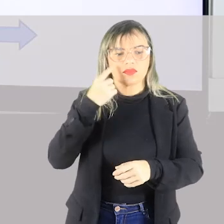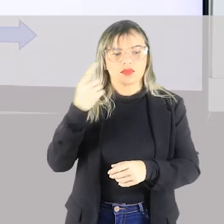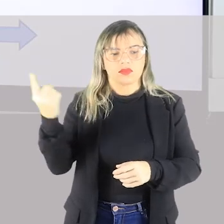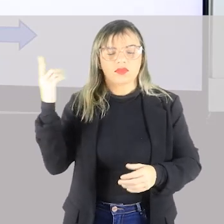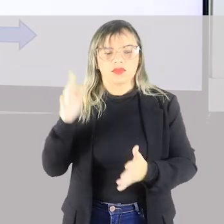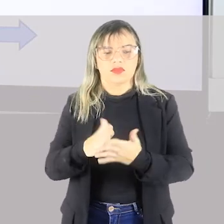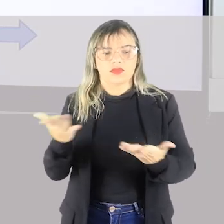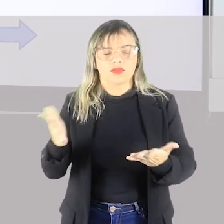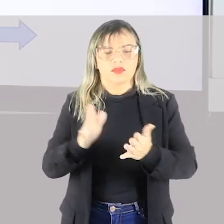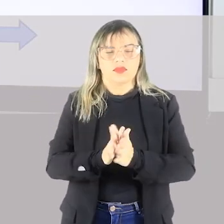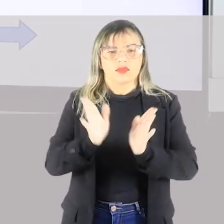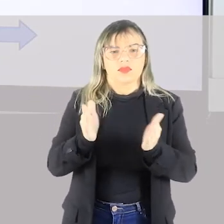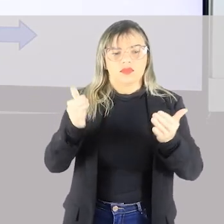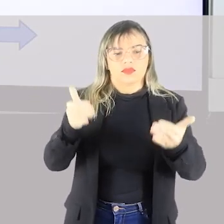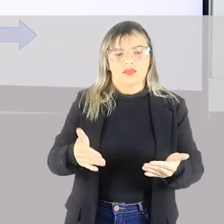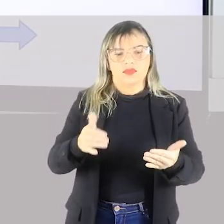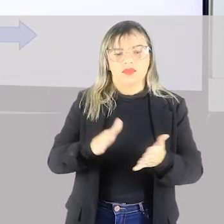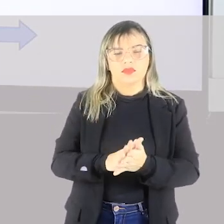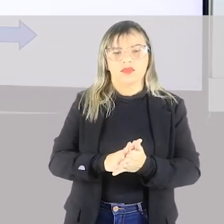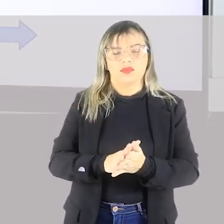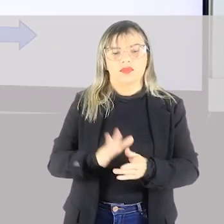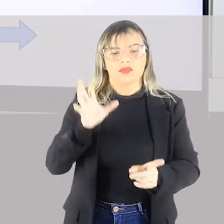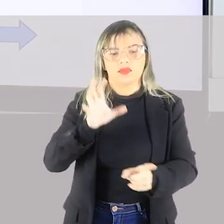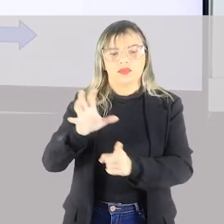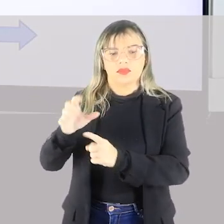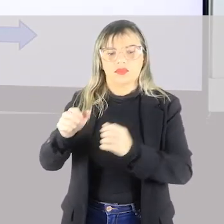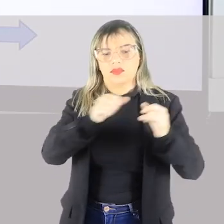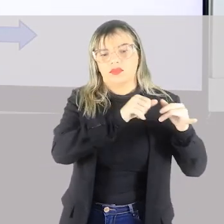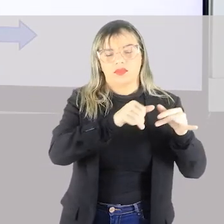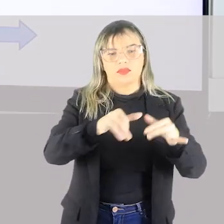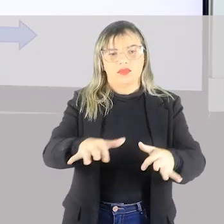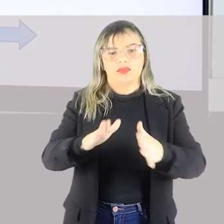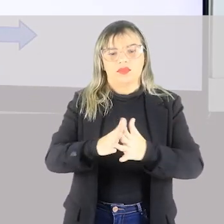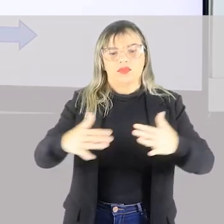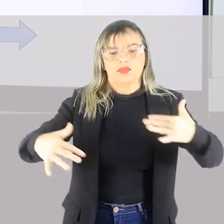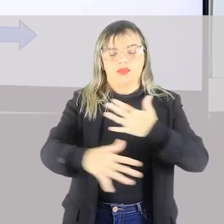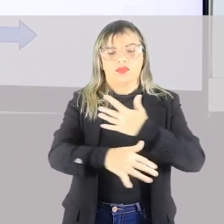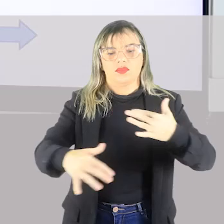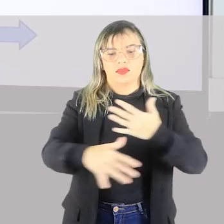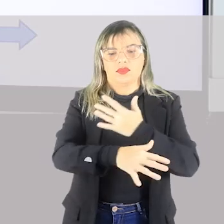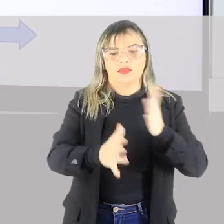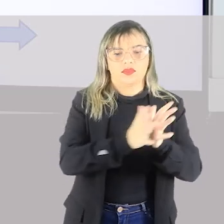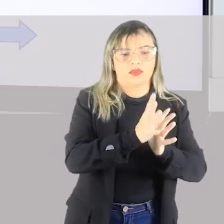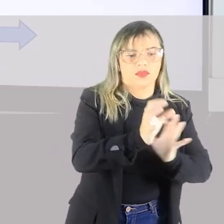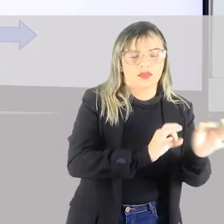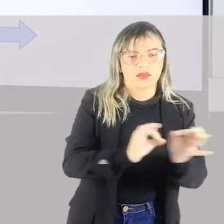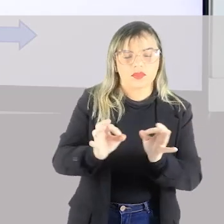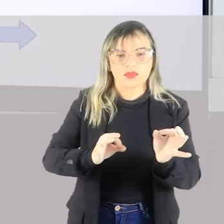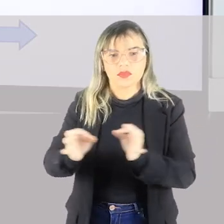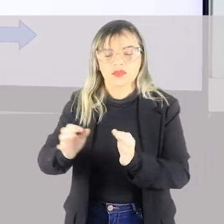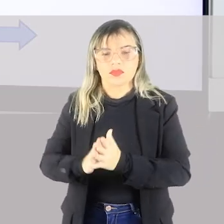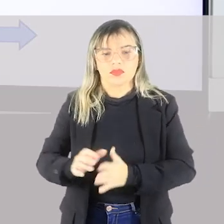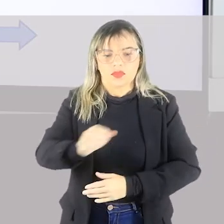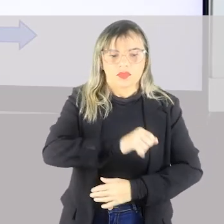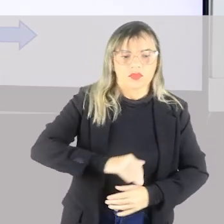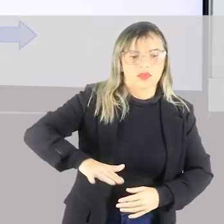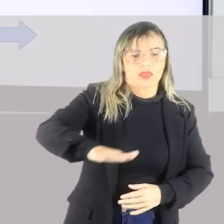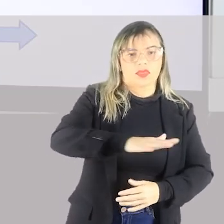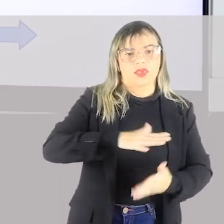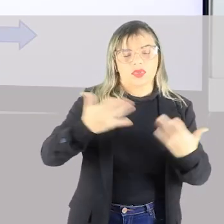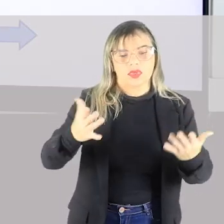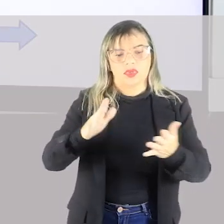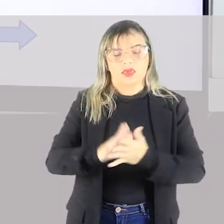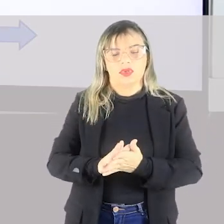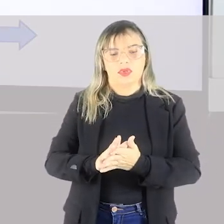esses indutores da expansão urbana e do ordenamento territorial, que a